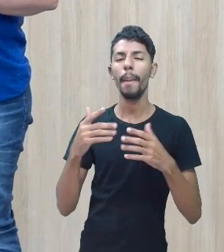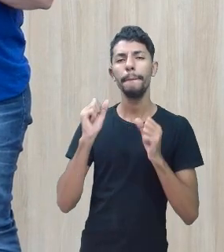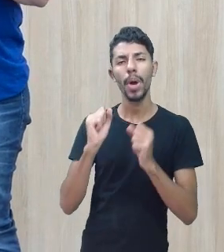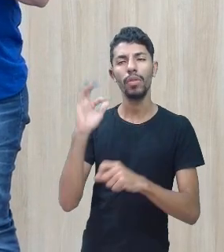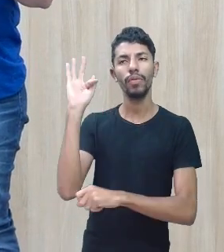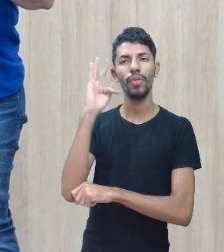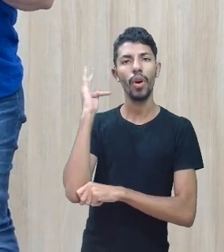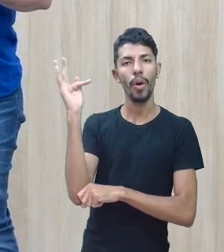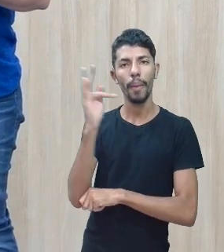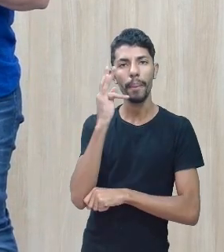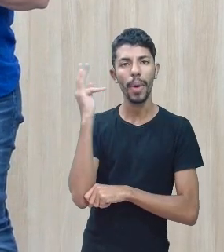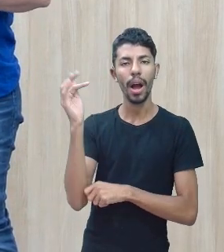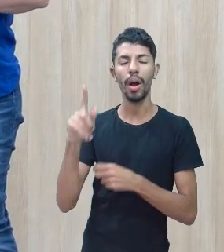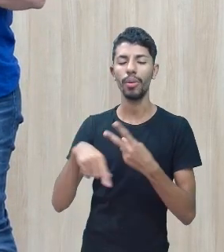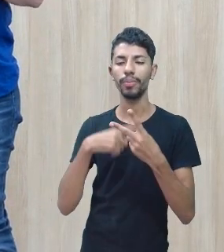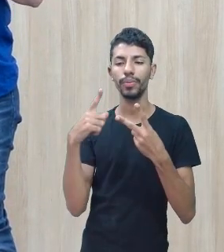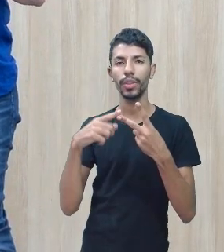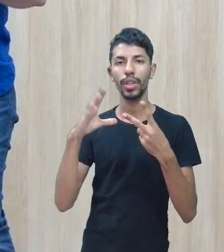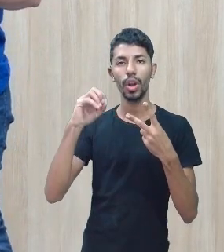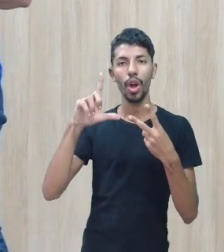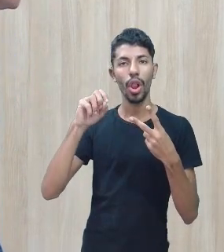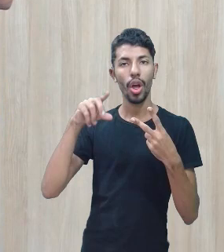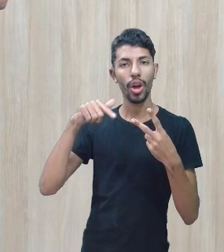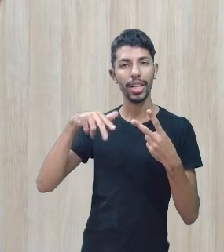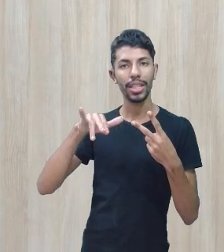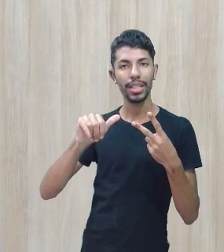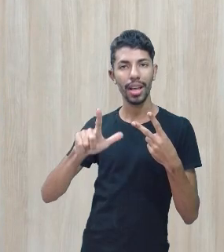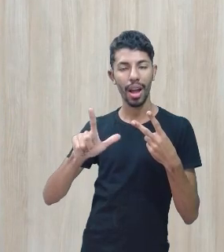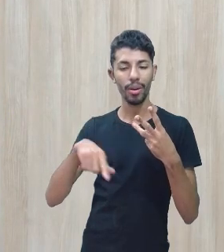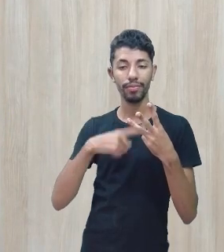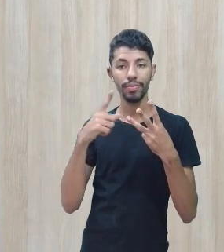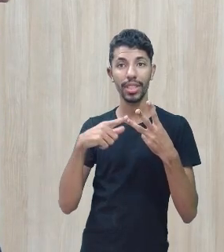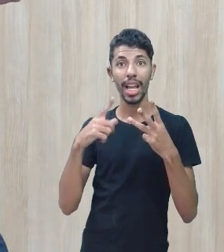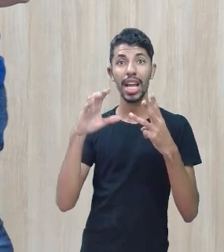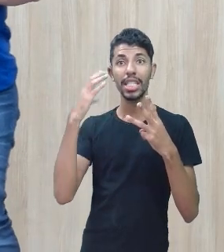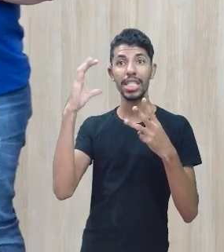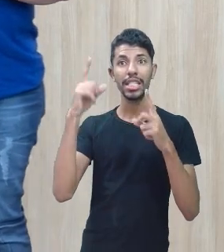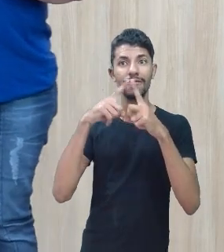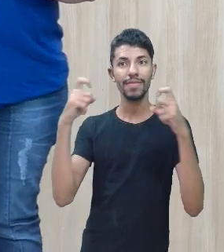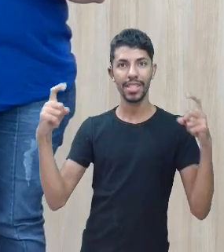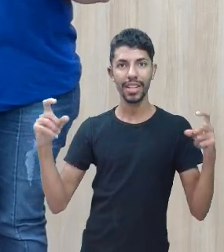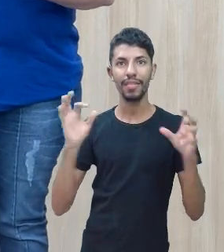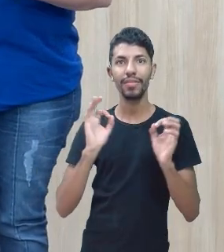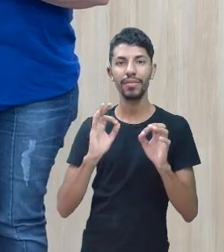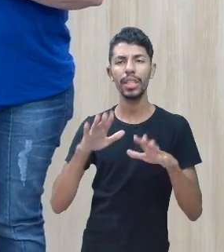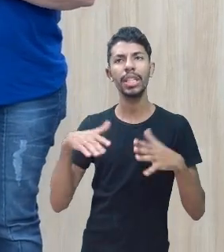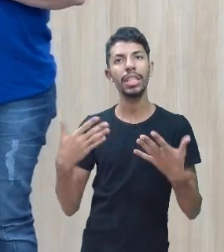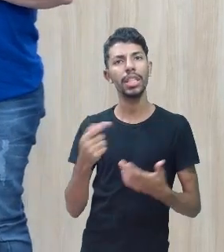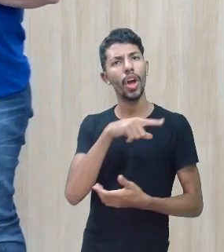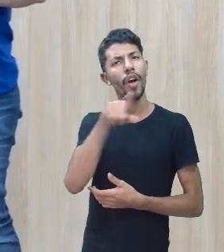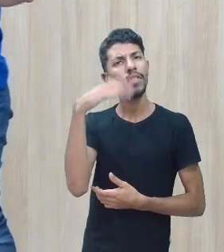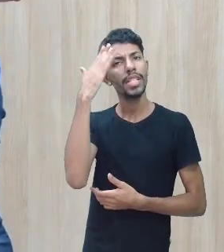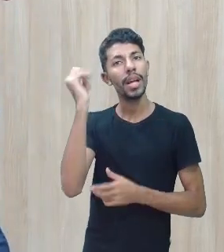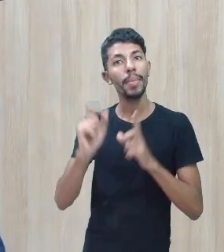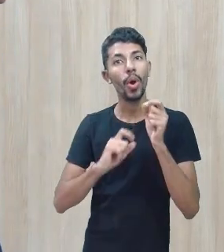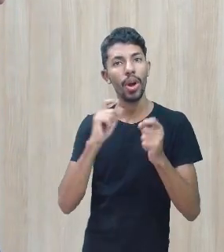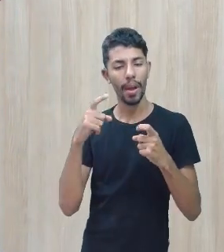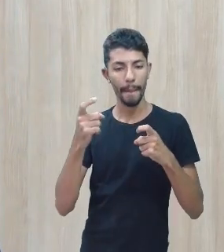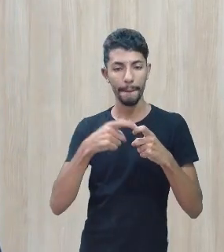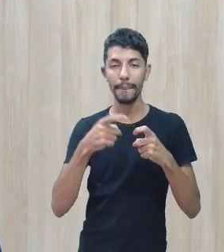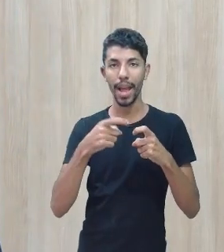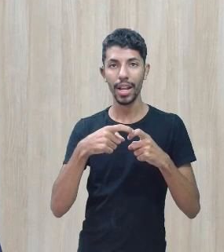formal, coloquial, científica, não é? Então, vocês sabiam que os médicos, para atender os